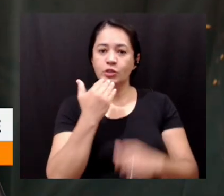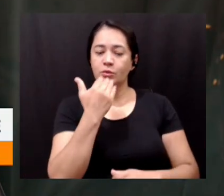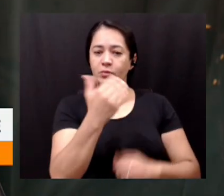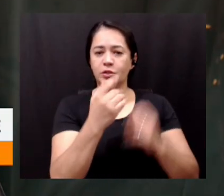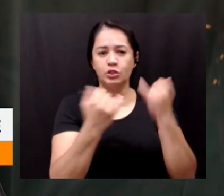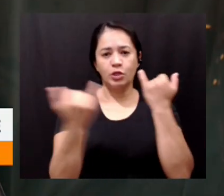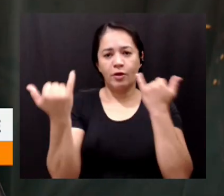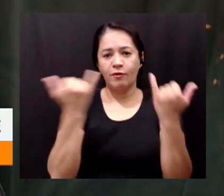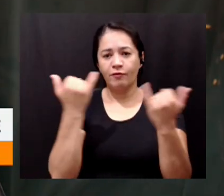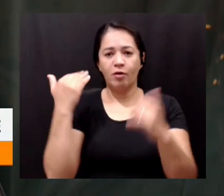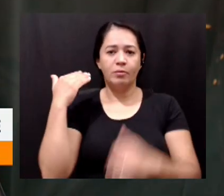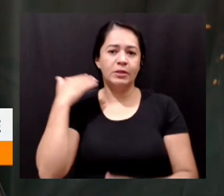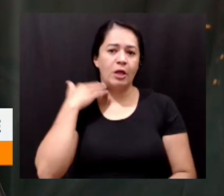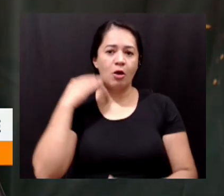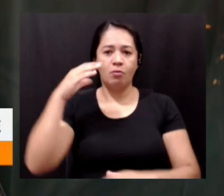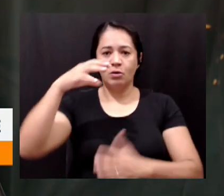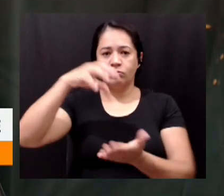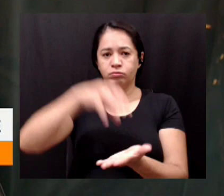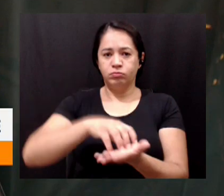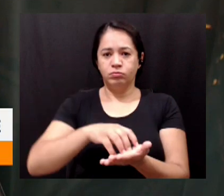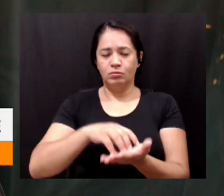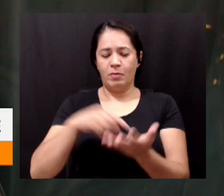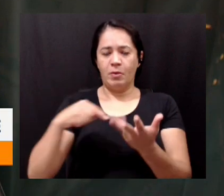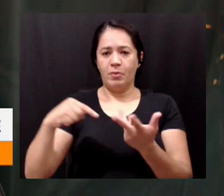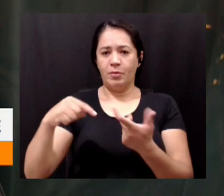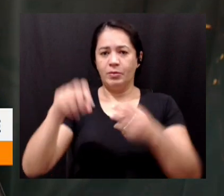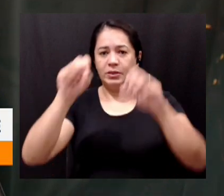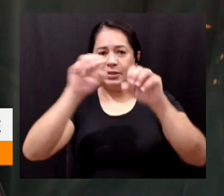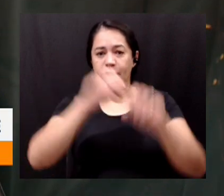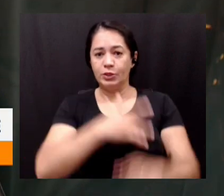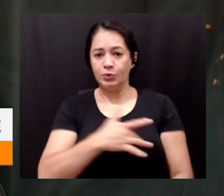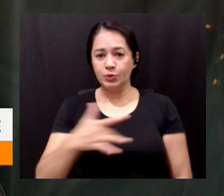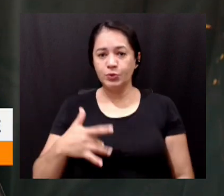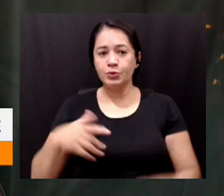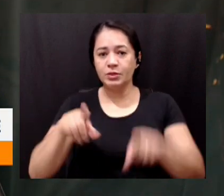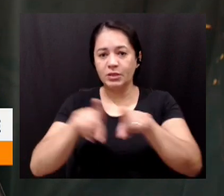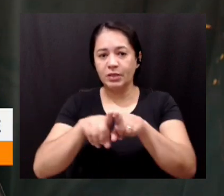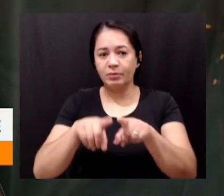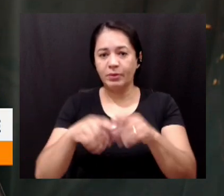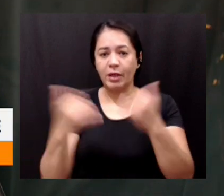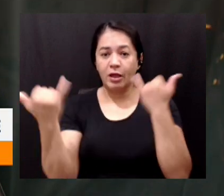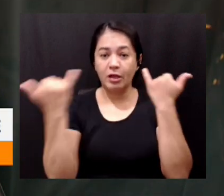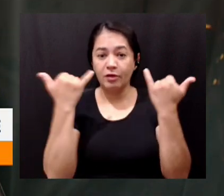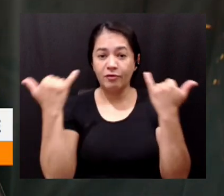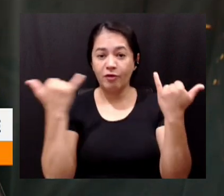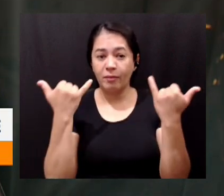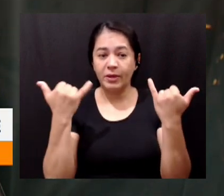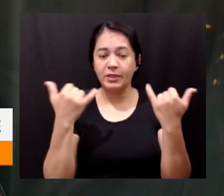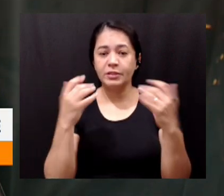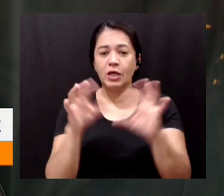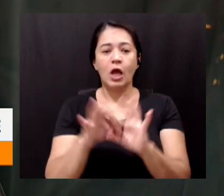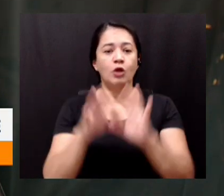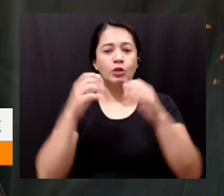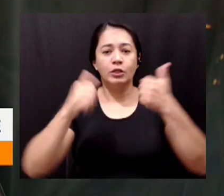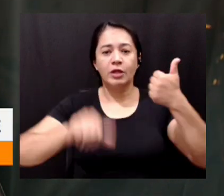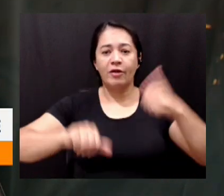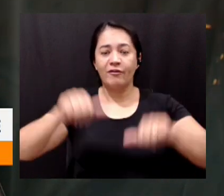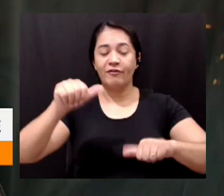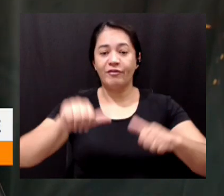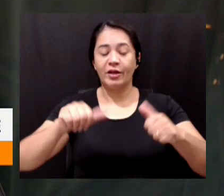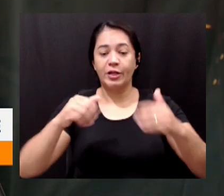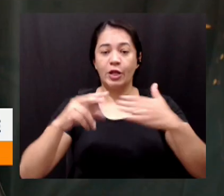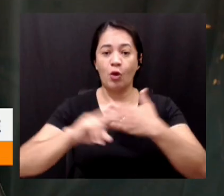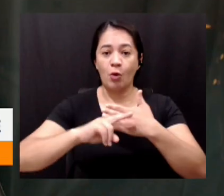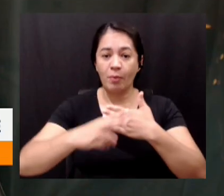Econômica, CadÚnico e Sistema Único de Saúde. O cruzamento de informações permite avaliar o impacto na saúde dos brasileiros e nos serviços